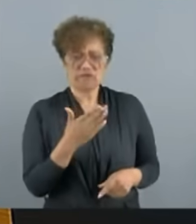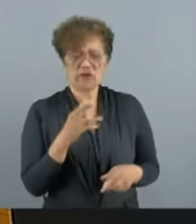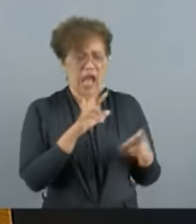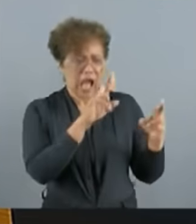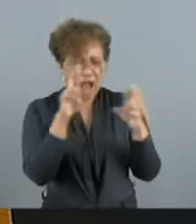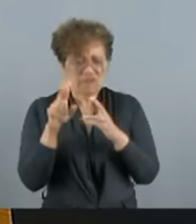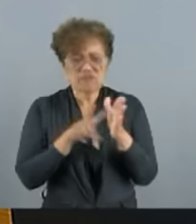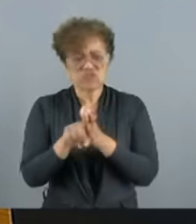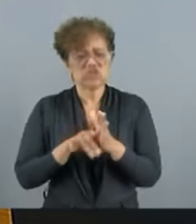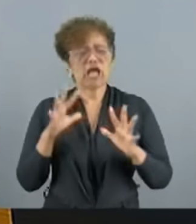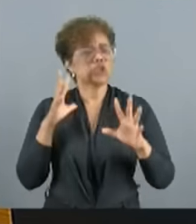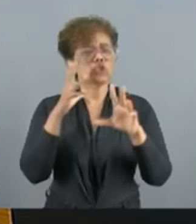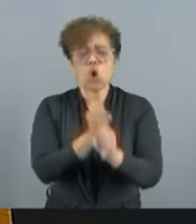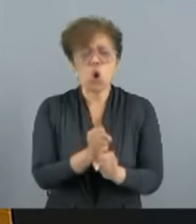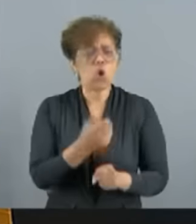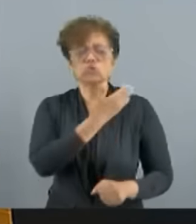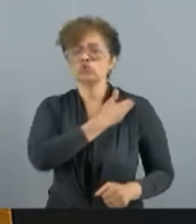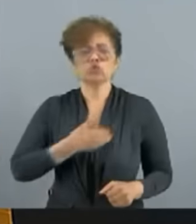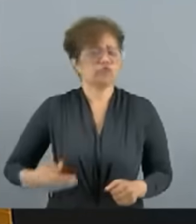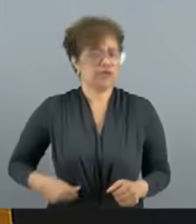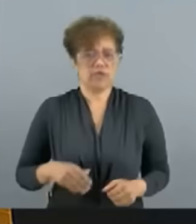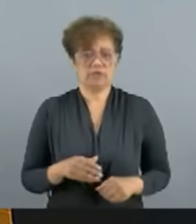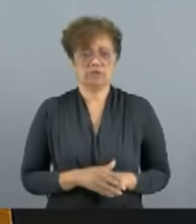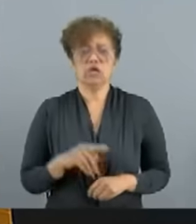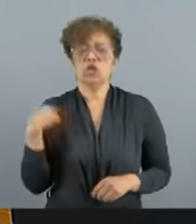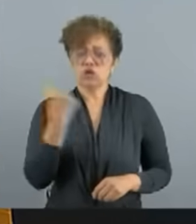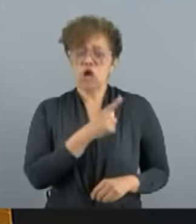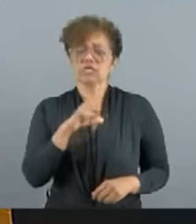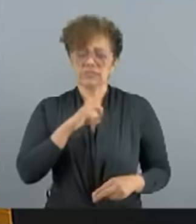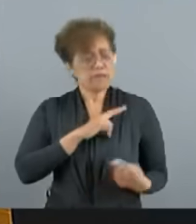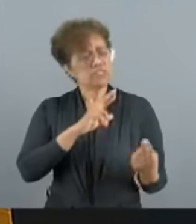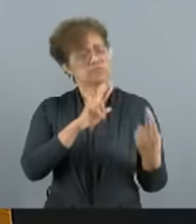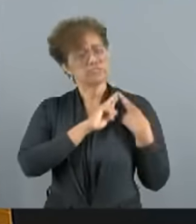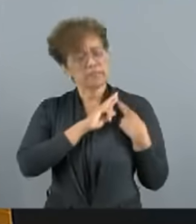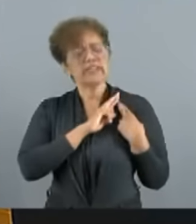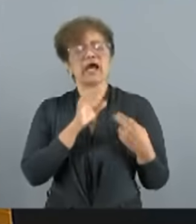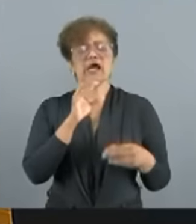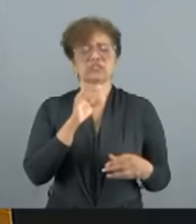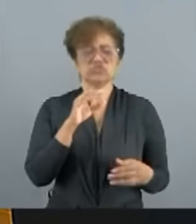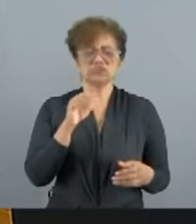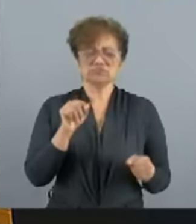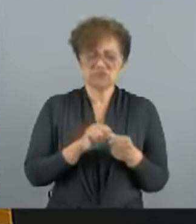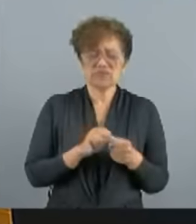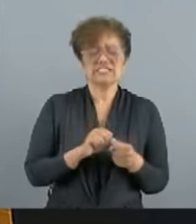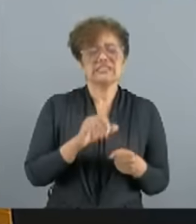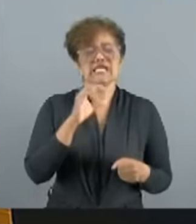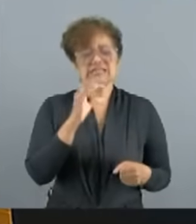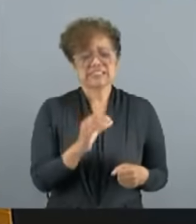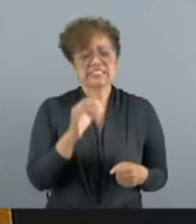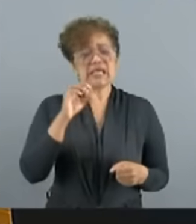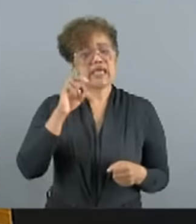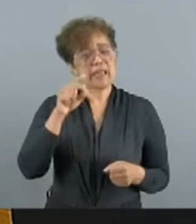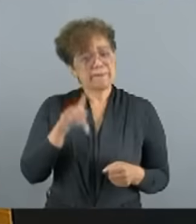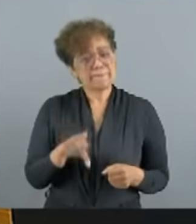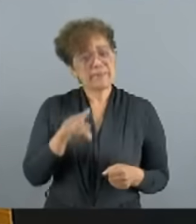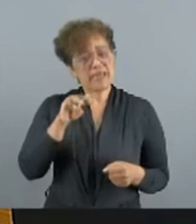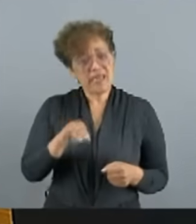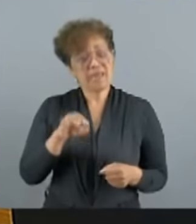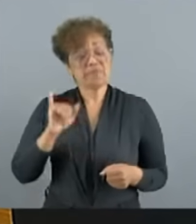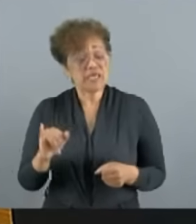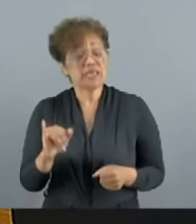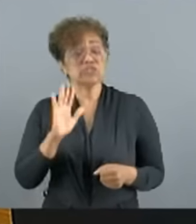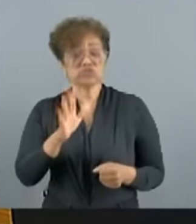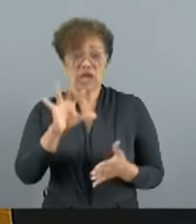todos os governos. Eu acho que nós temos o dever de fazer essa CPMI, assinei e espero que na